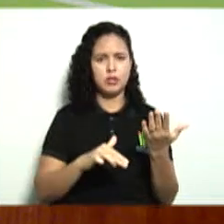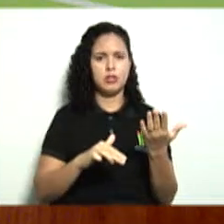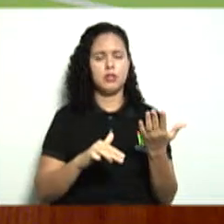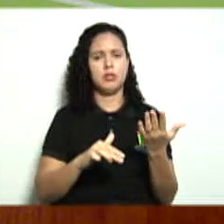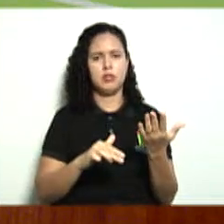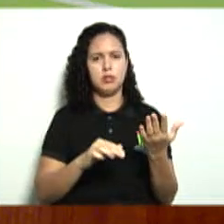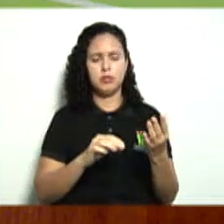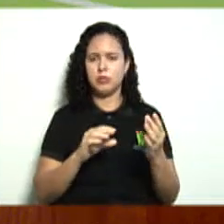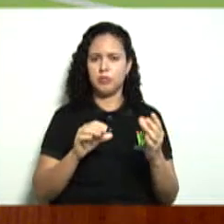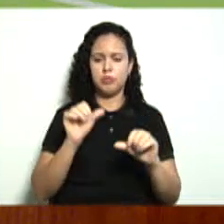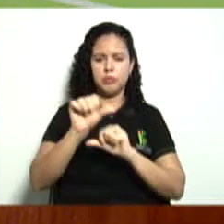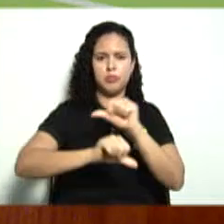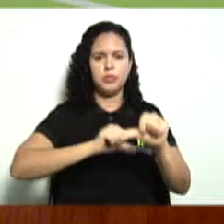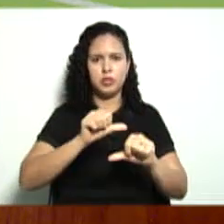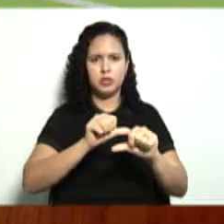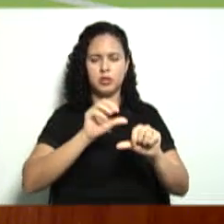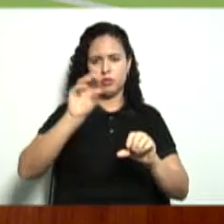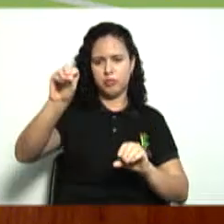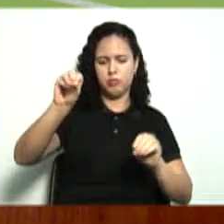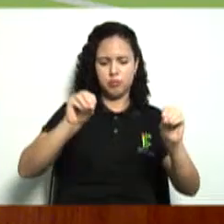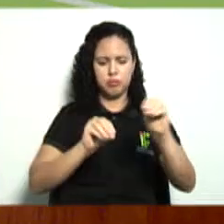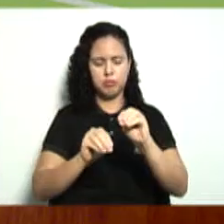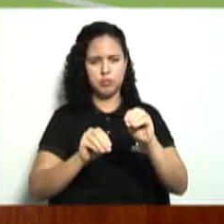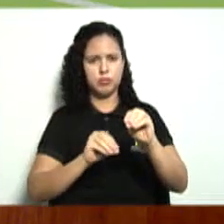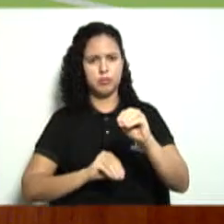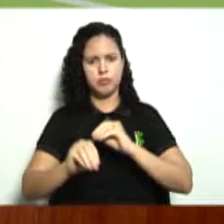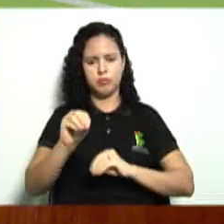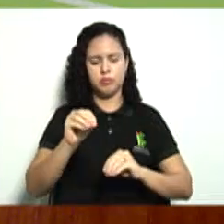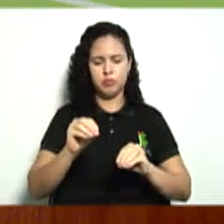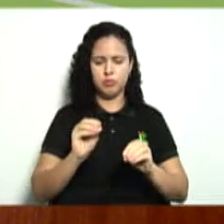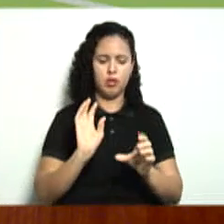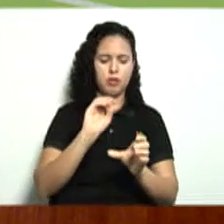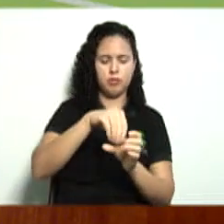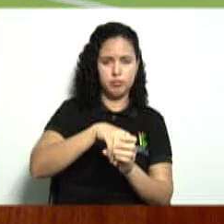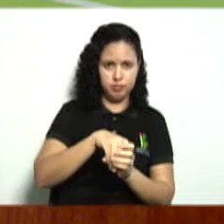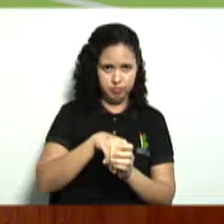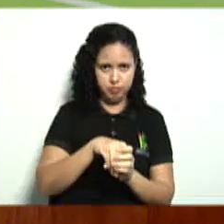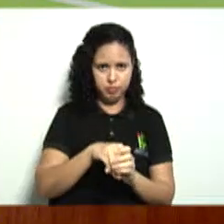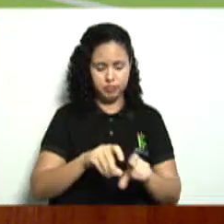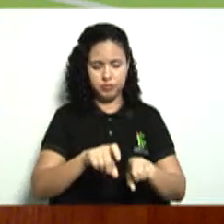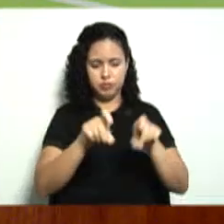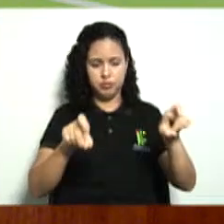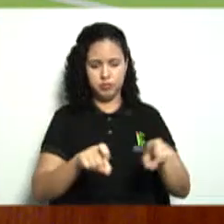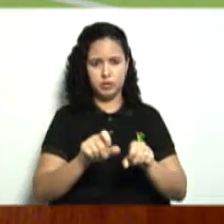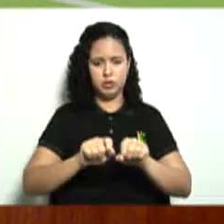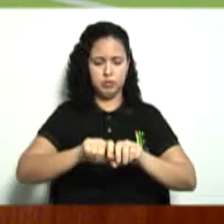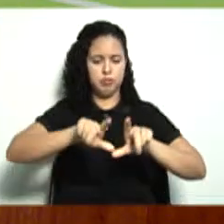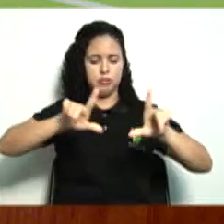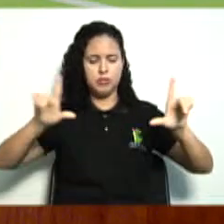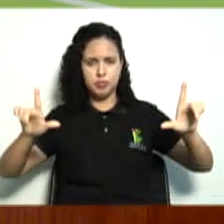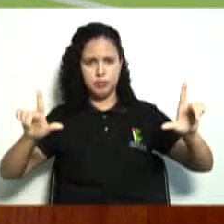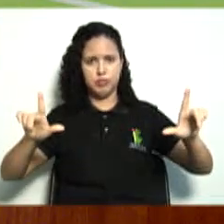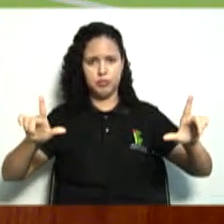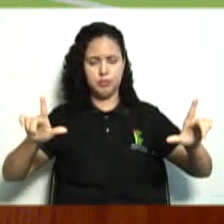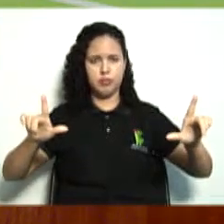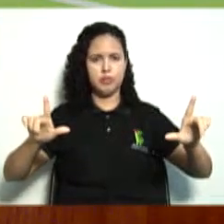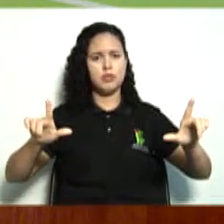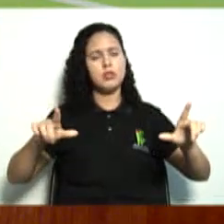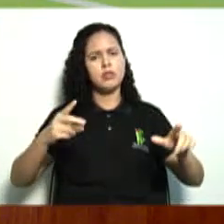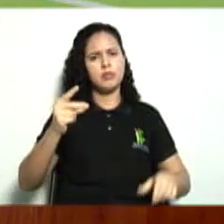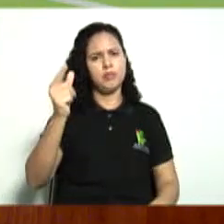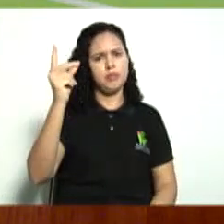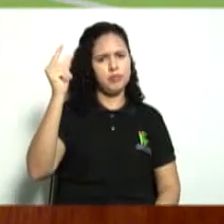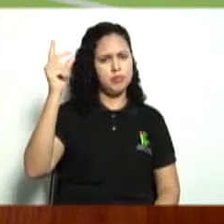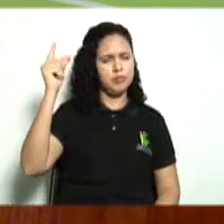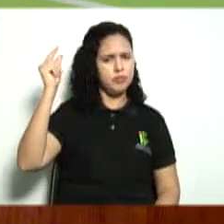vai estar fazendo o que você quiser ali no seu computador, naquele seu ambiente, né? Isso já era possível quando os sistemas operacionais